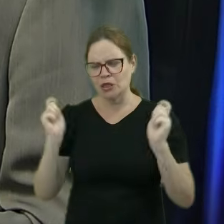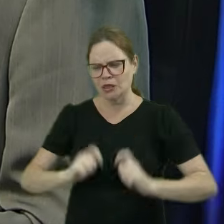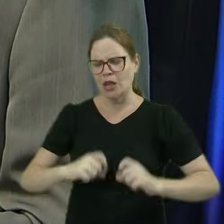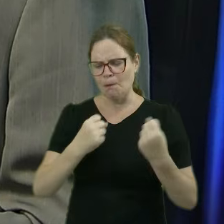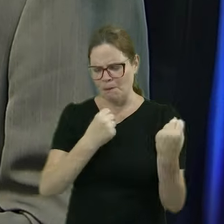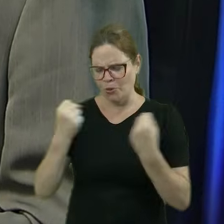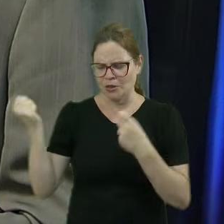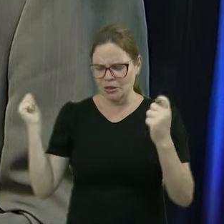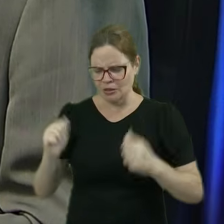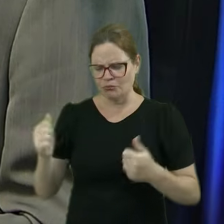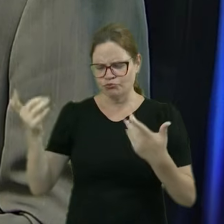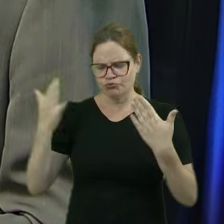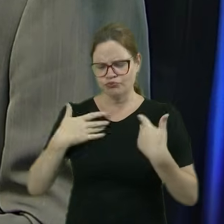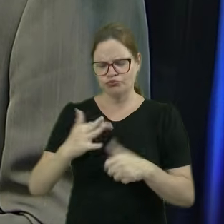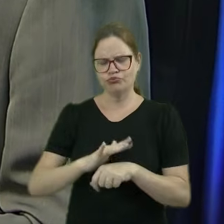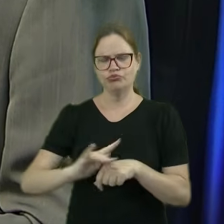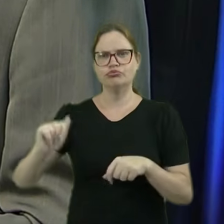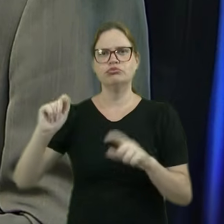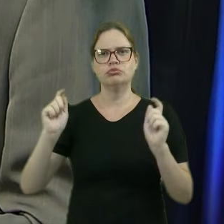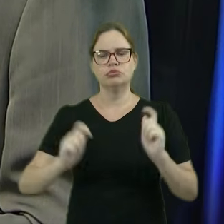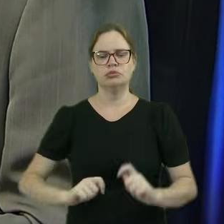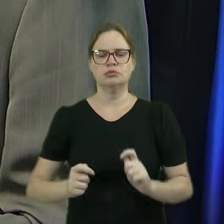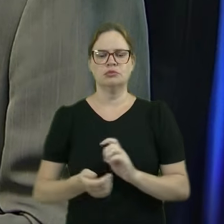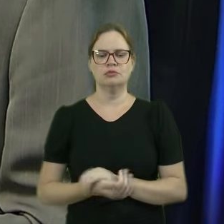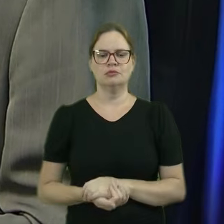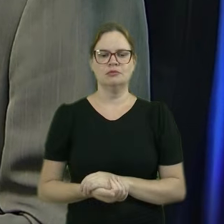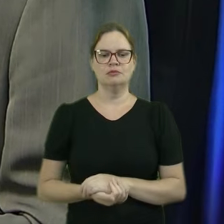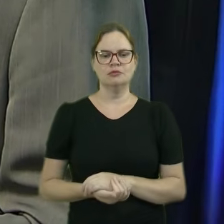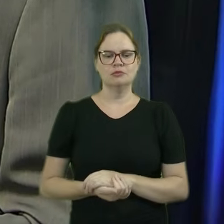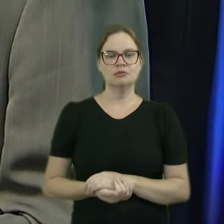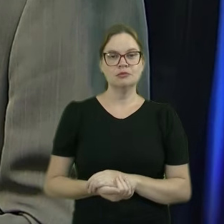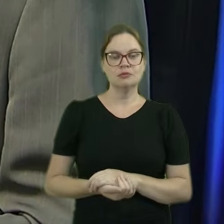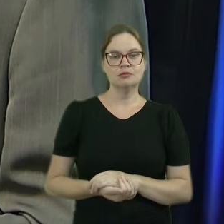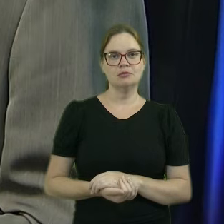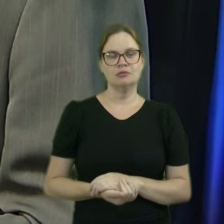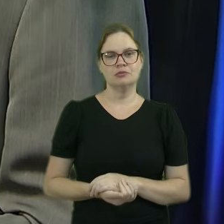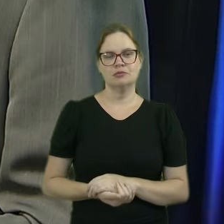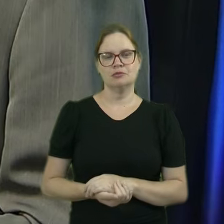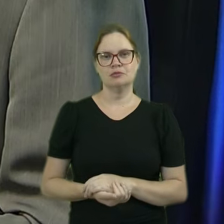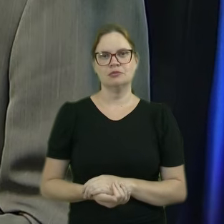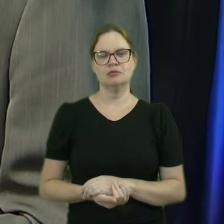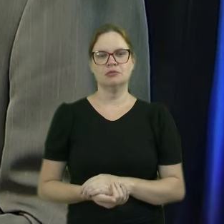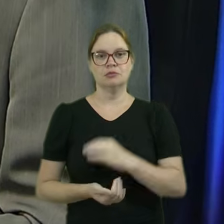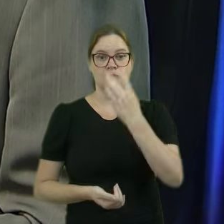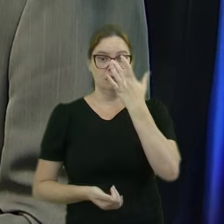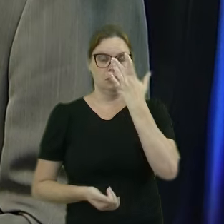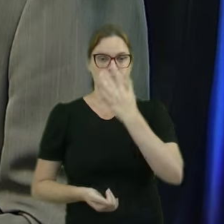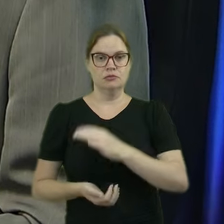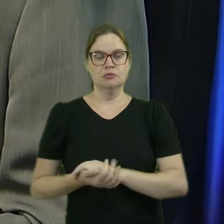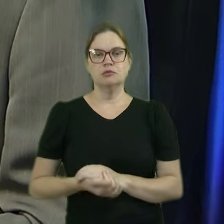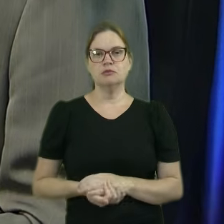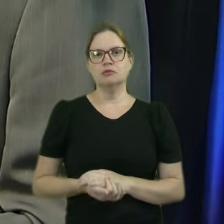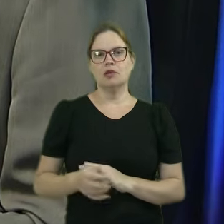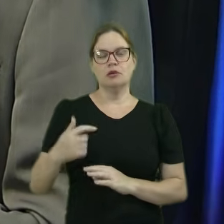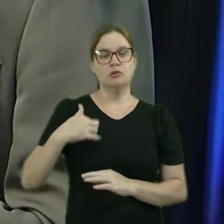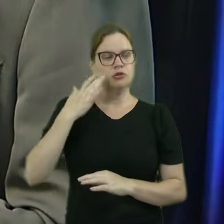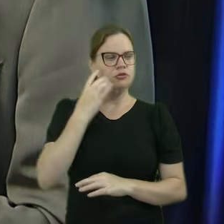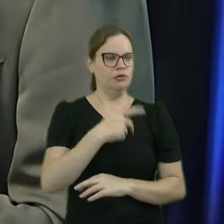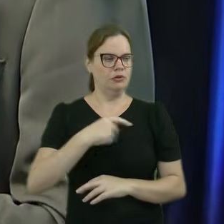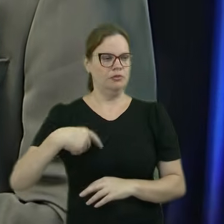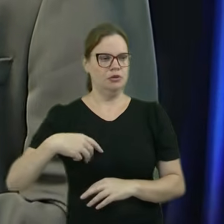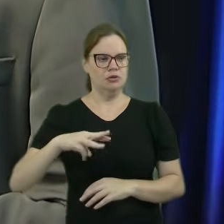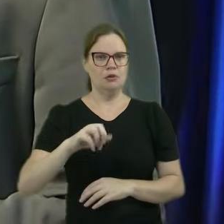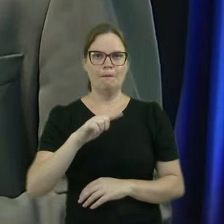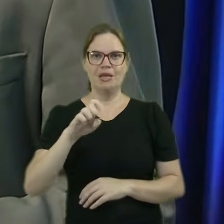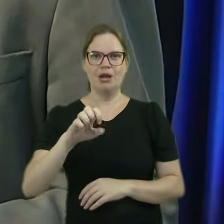sim dar uma resposta. Então, ela foi, parece que foi o pastor Miguel que disse, né? Ela